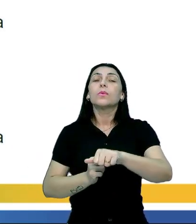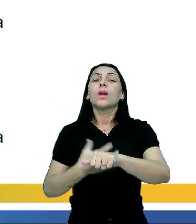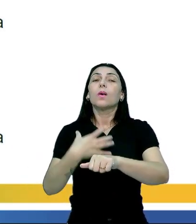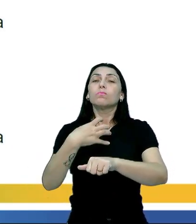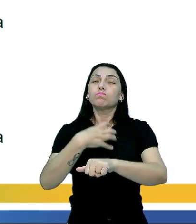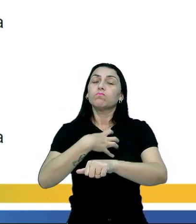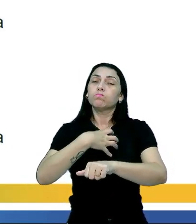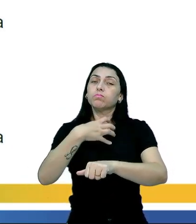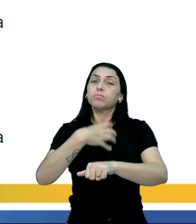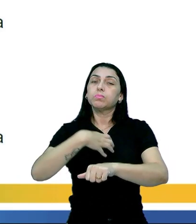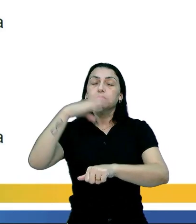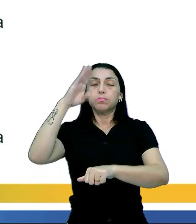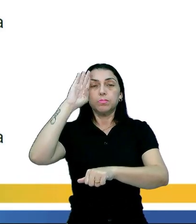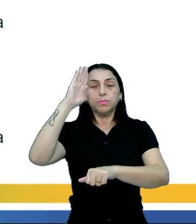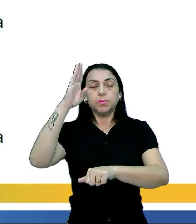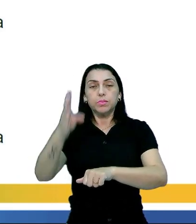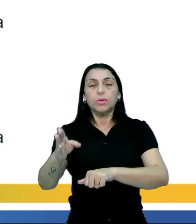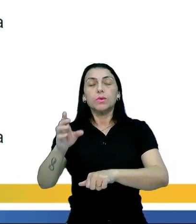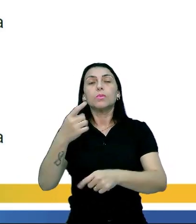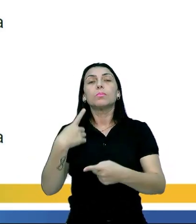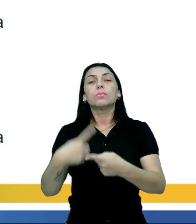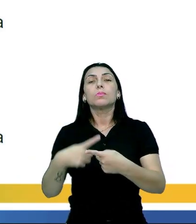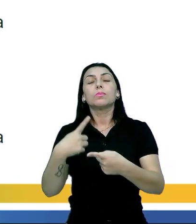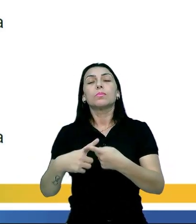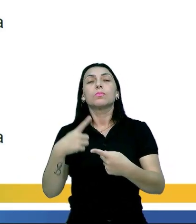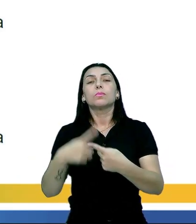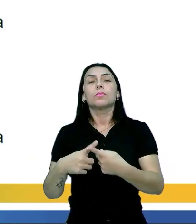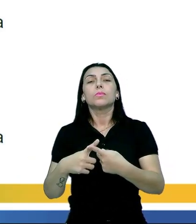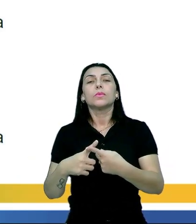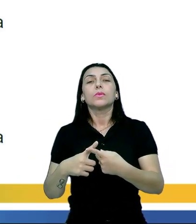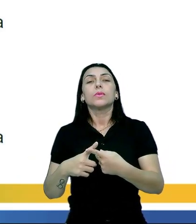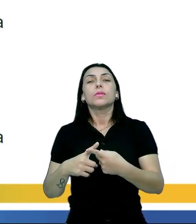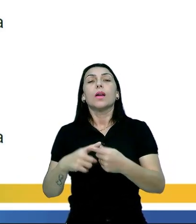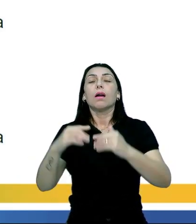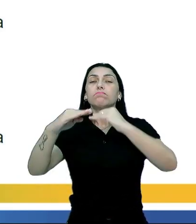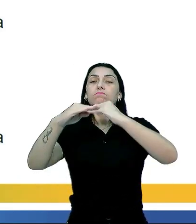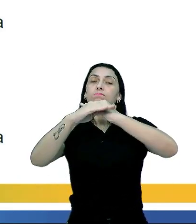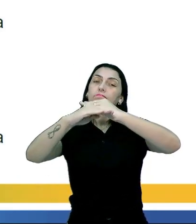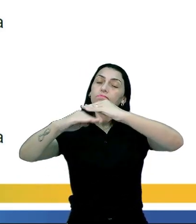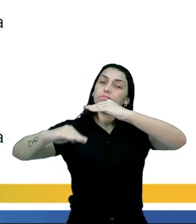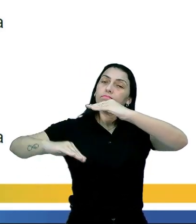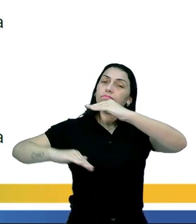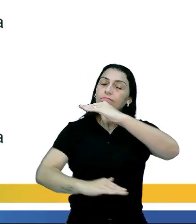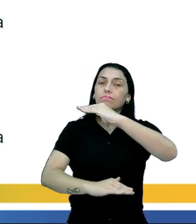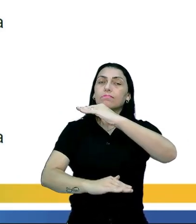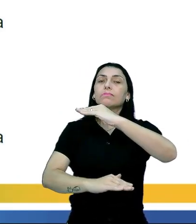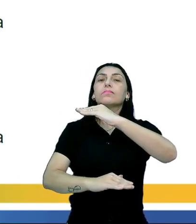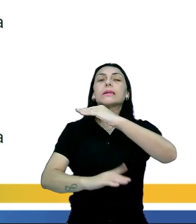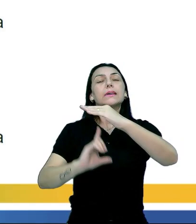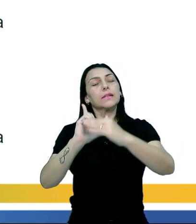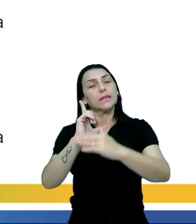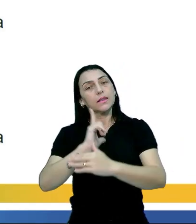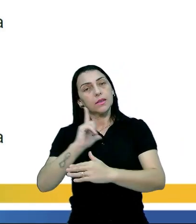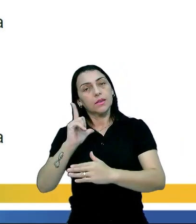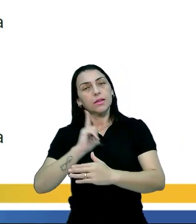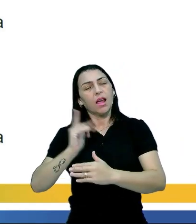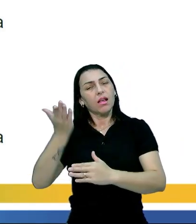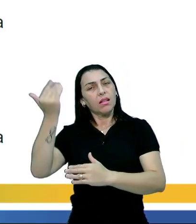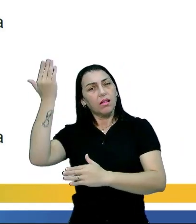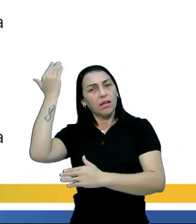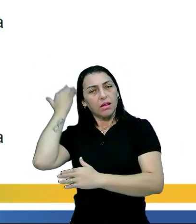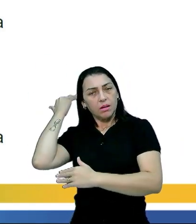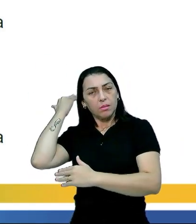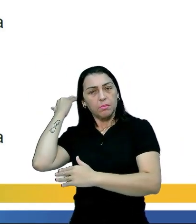ser, principalmente devido às questões de desigualdades sociais existentes na